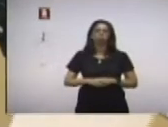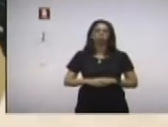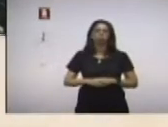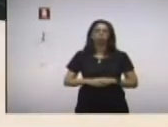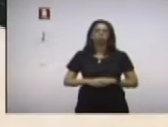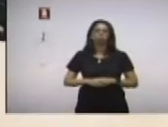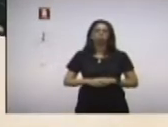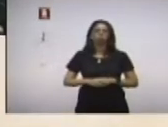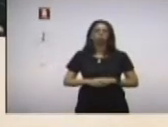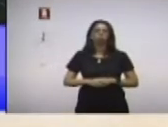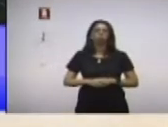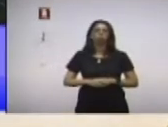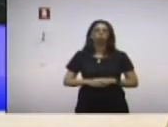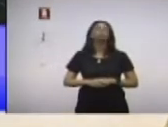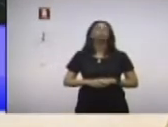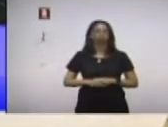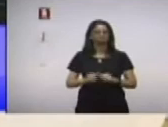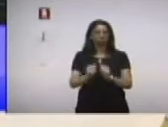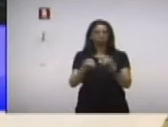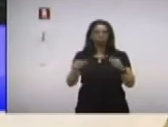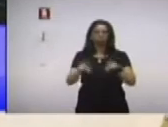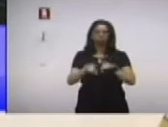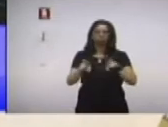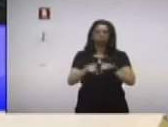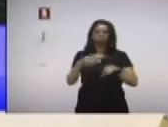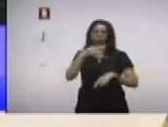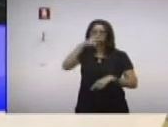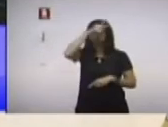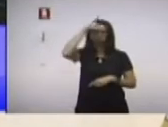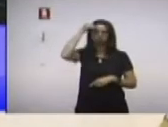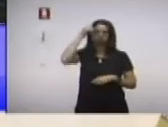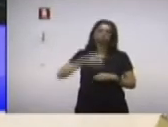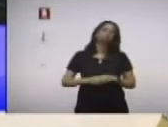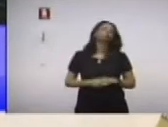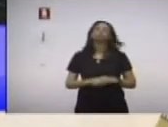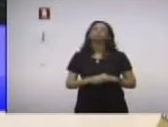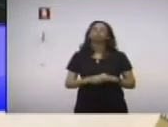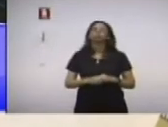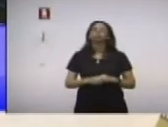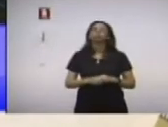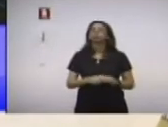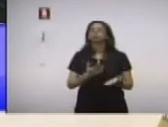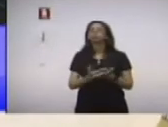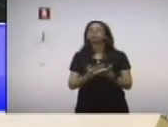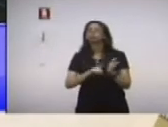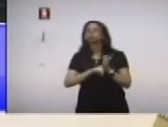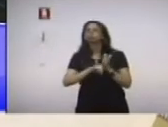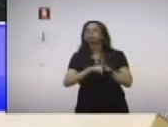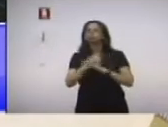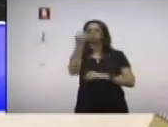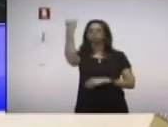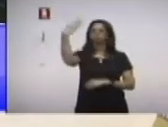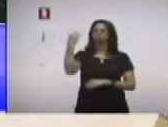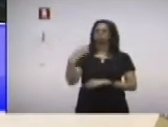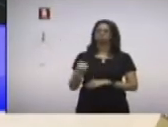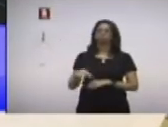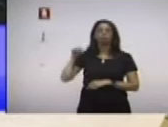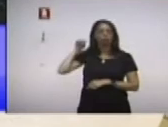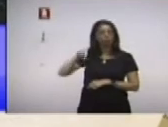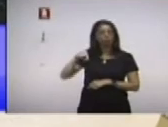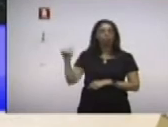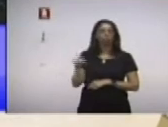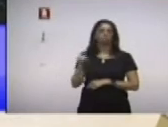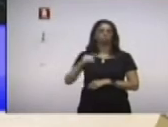cidade 1034 Vereador Marquinho Fiorella propõe o Executivo estudos visando a instalação de semáforos com